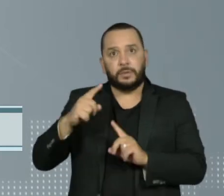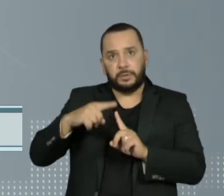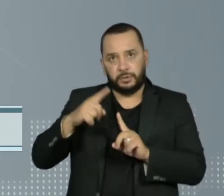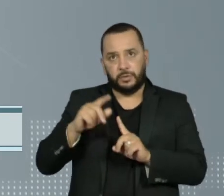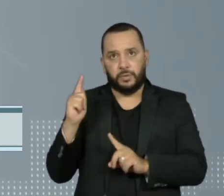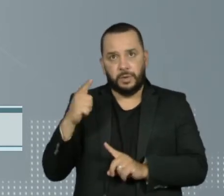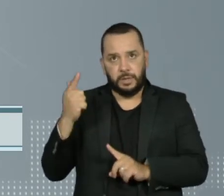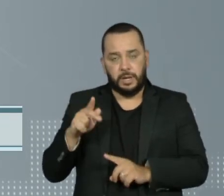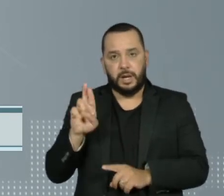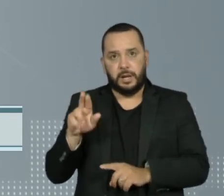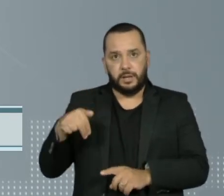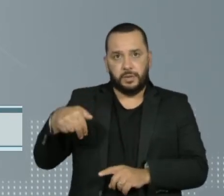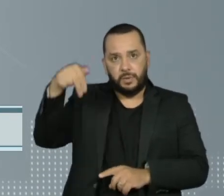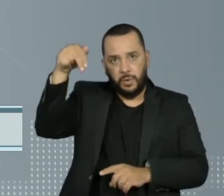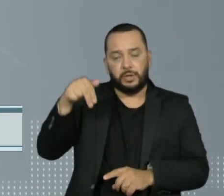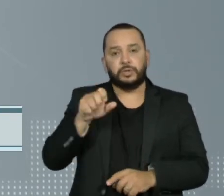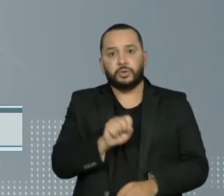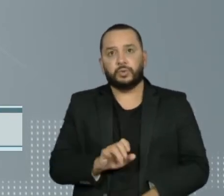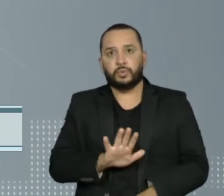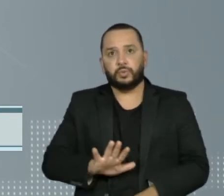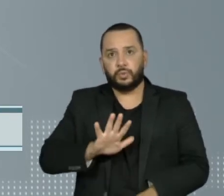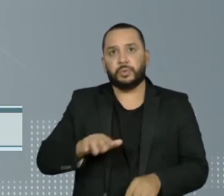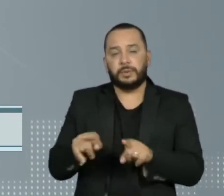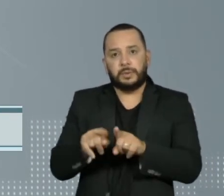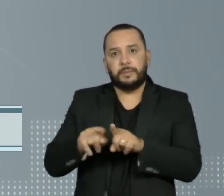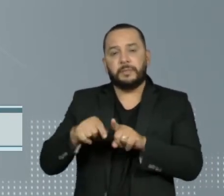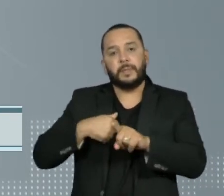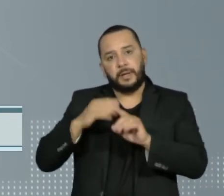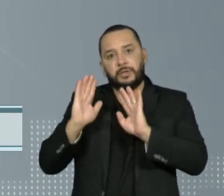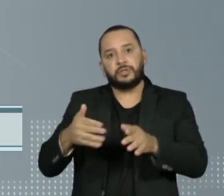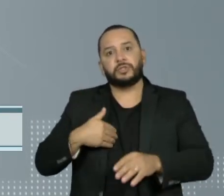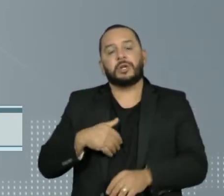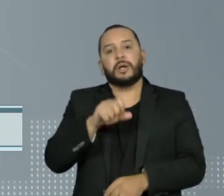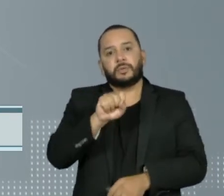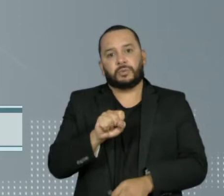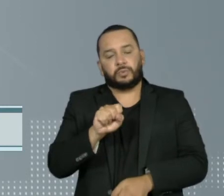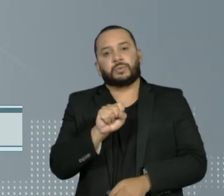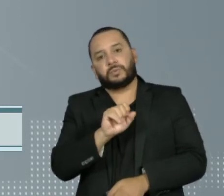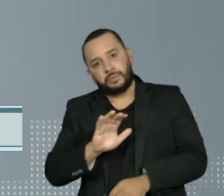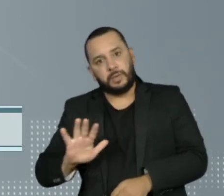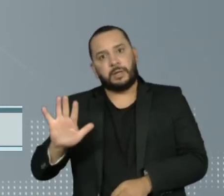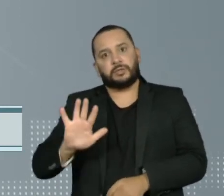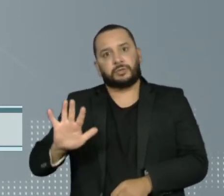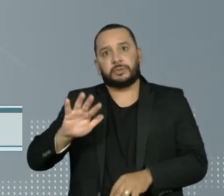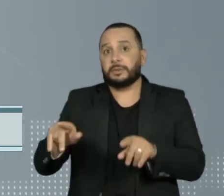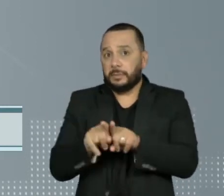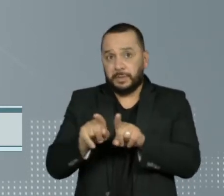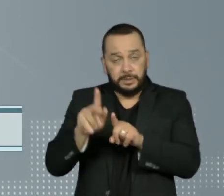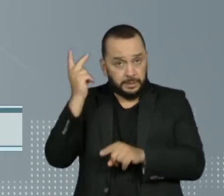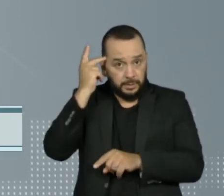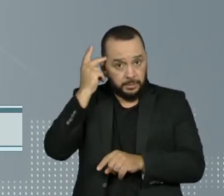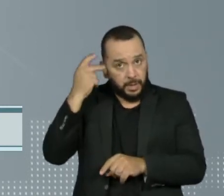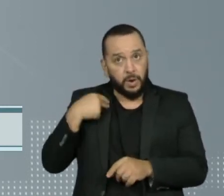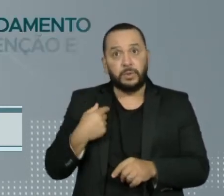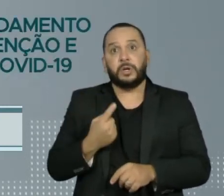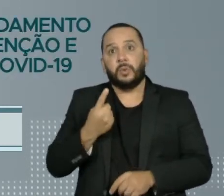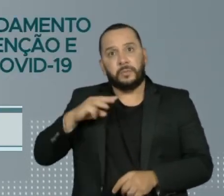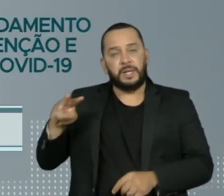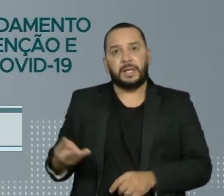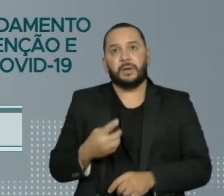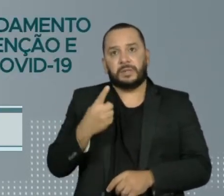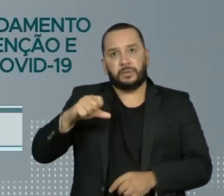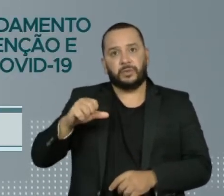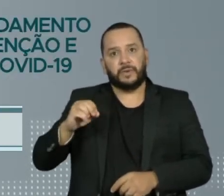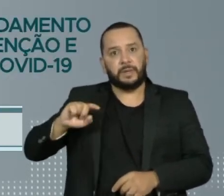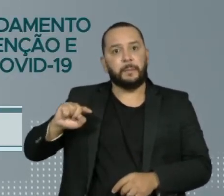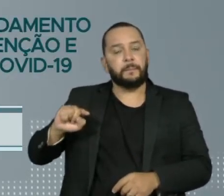Grande do Norte, toda a região sul e toda a região sudeste. Em São Paulo, são mais de 1 milhão e 190 mil registros. O governo do